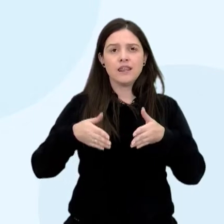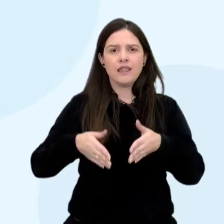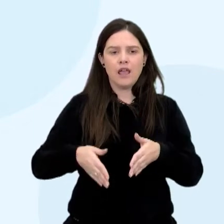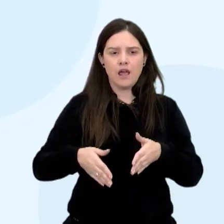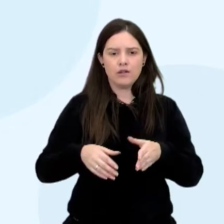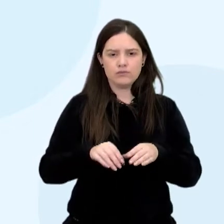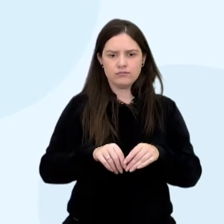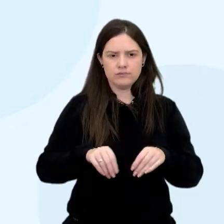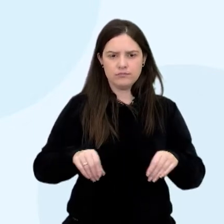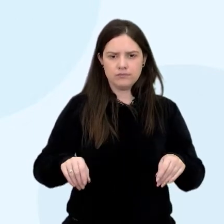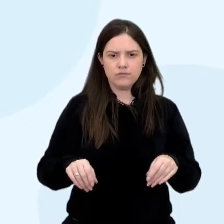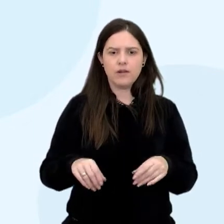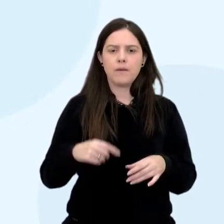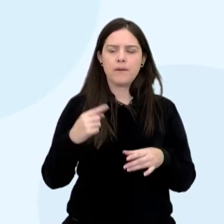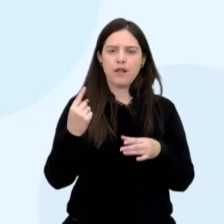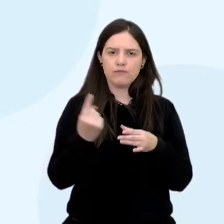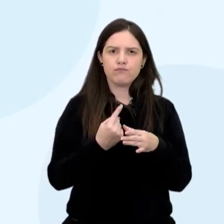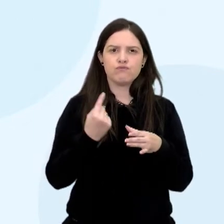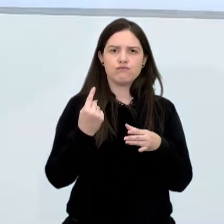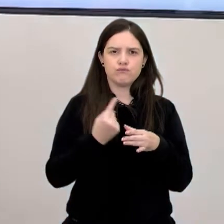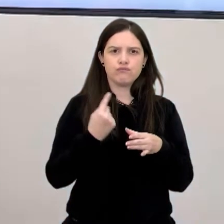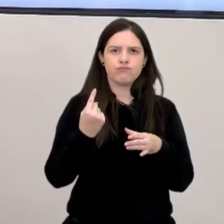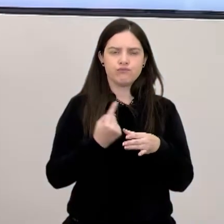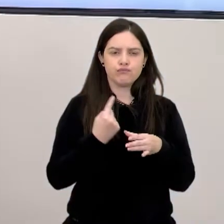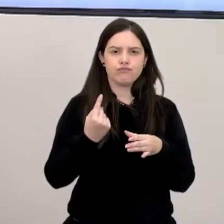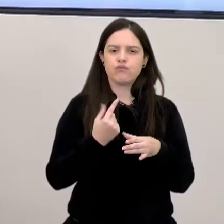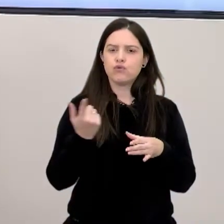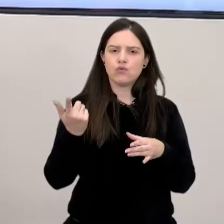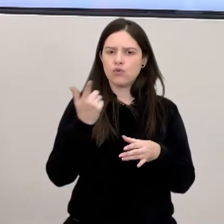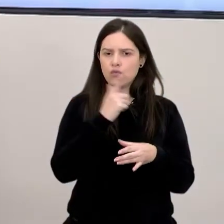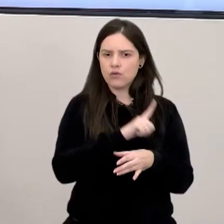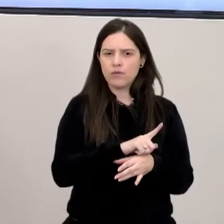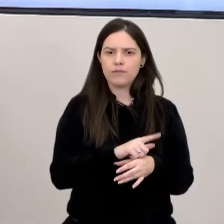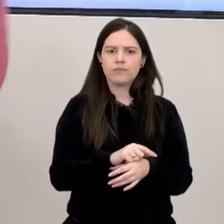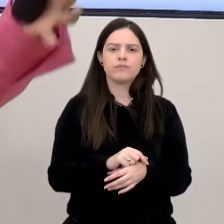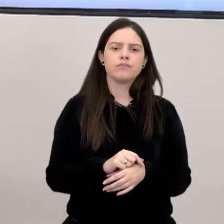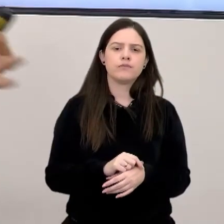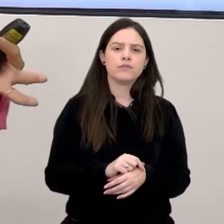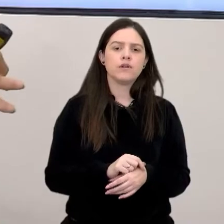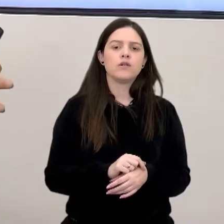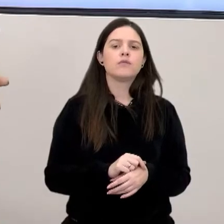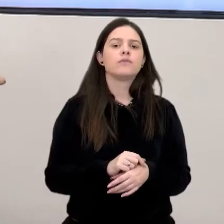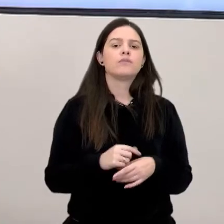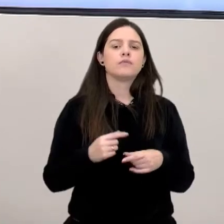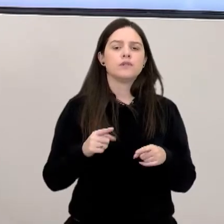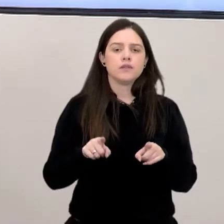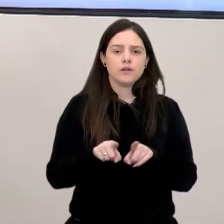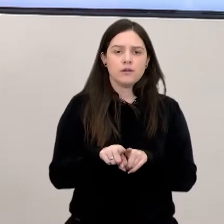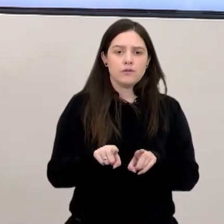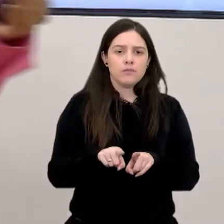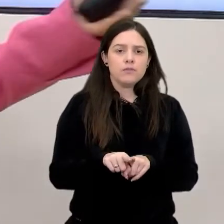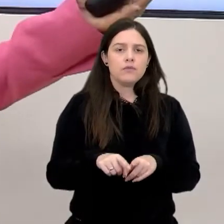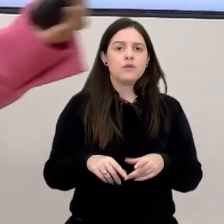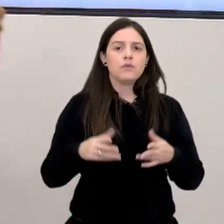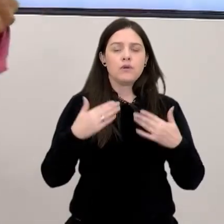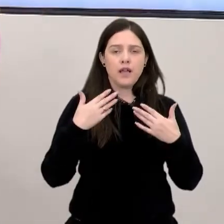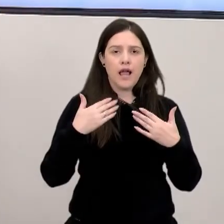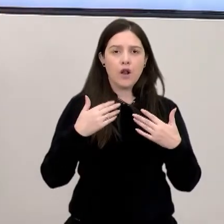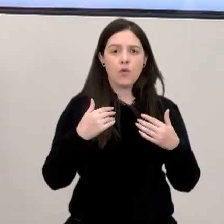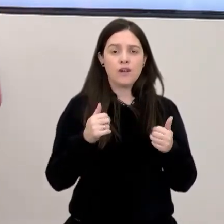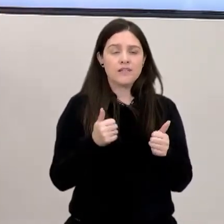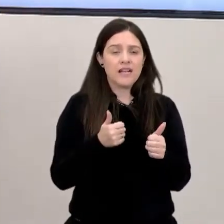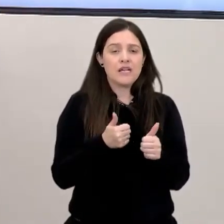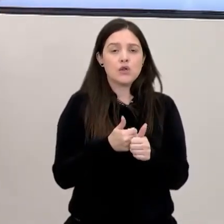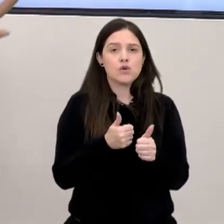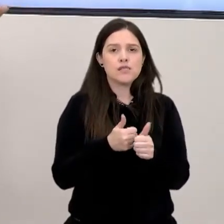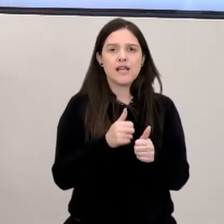funcionamento, para não ter trocas também com o ambiente. Porque onde tem matéria circulando, tem trocas, né? Se o calor encostar no ar, nas